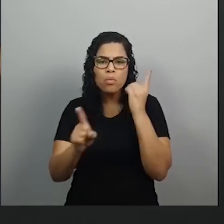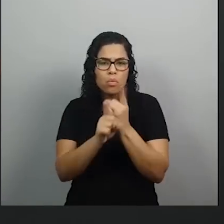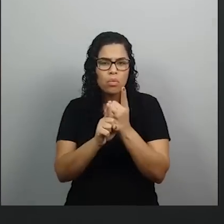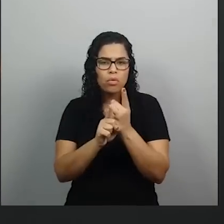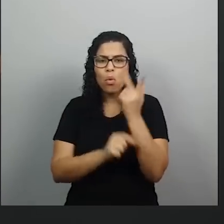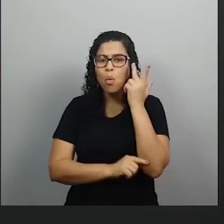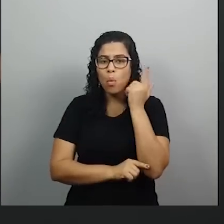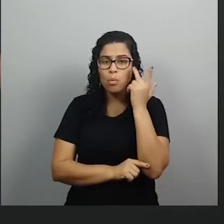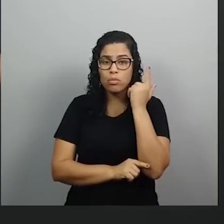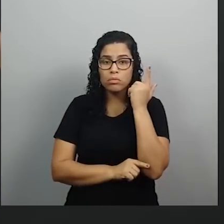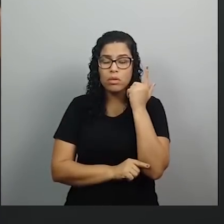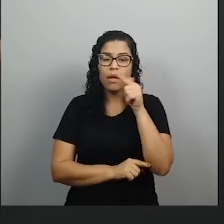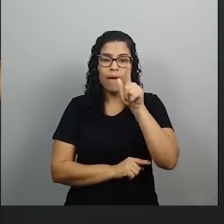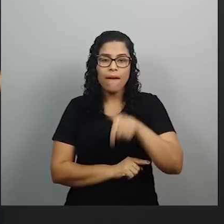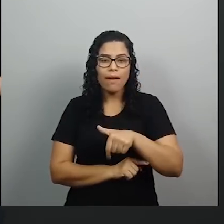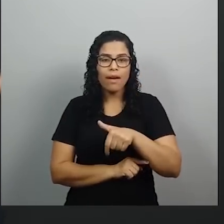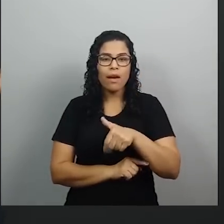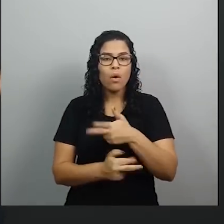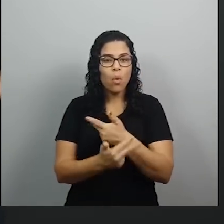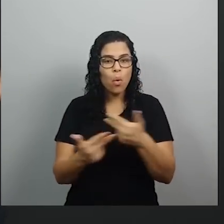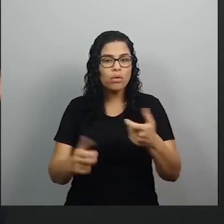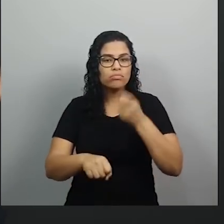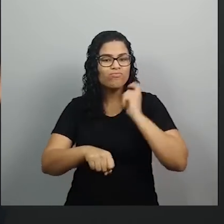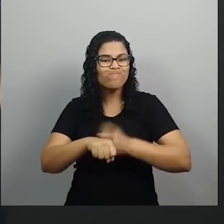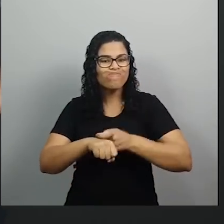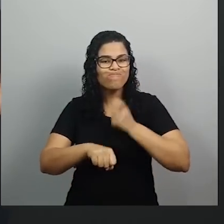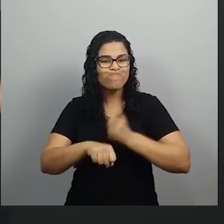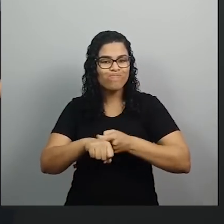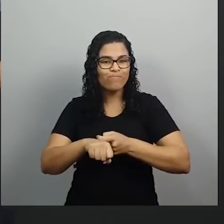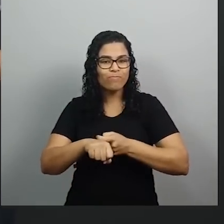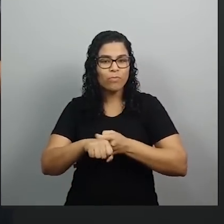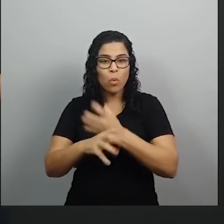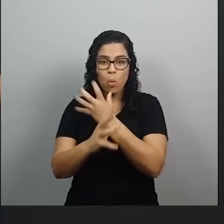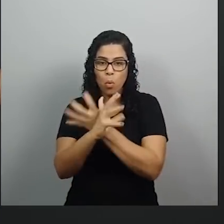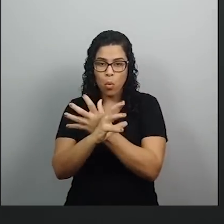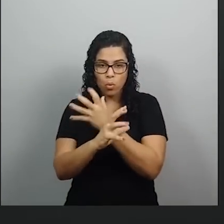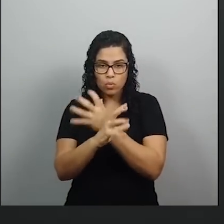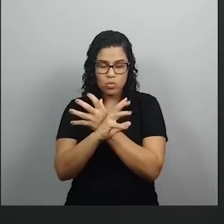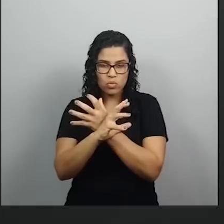comuns? São justamente os de parte rígida. Ósseo,